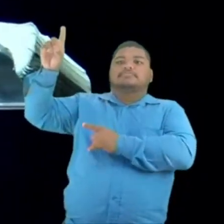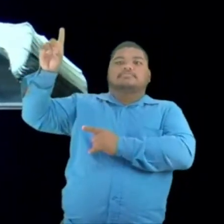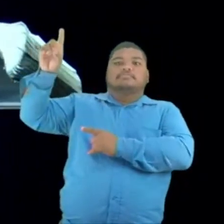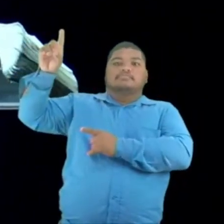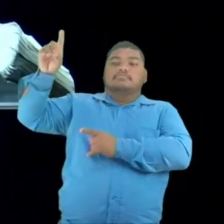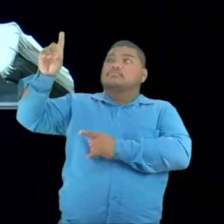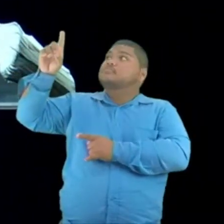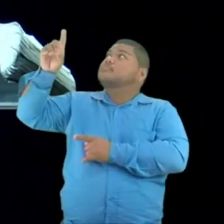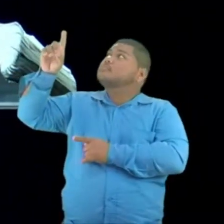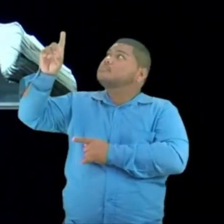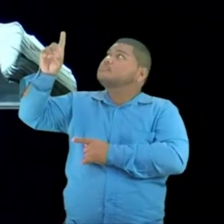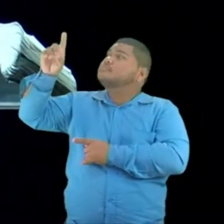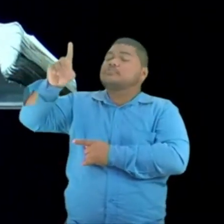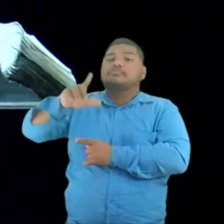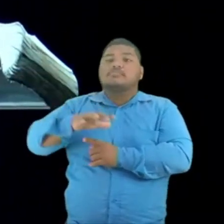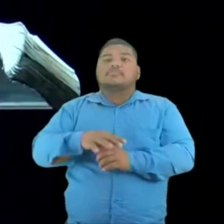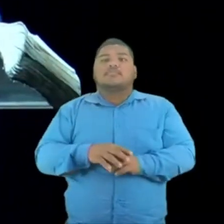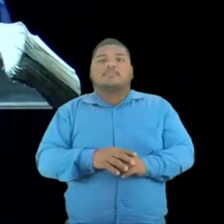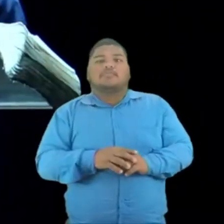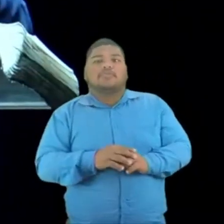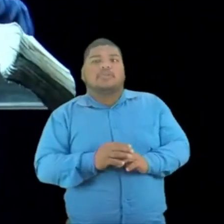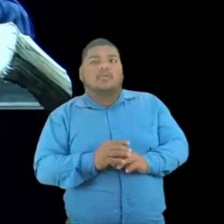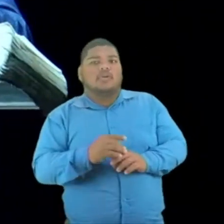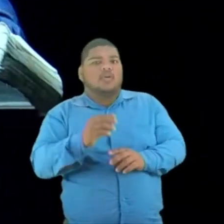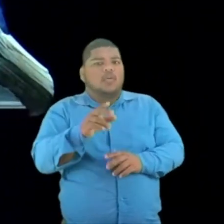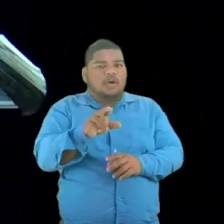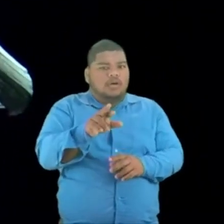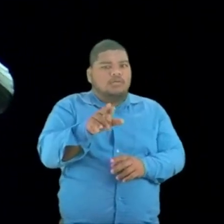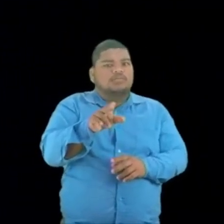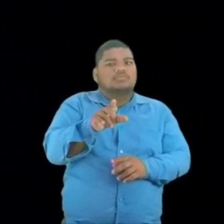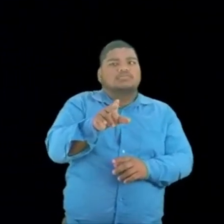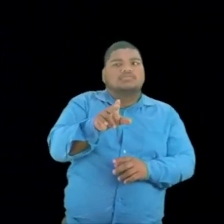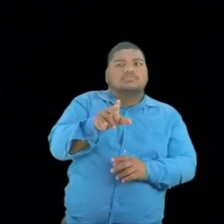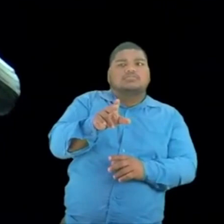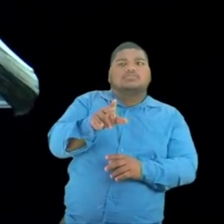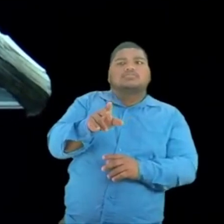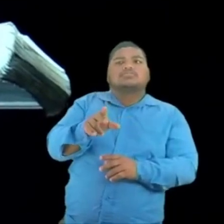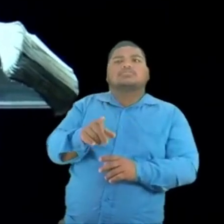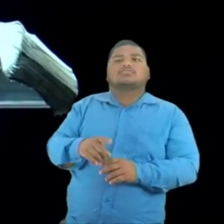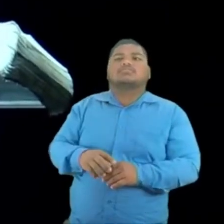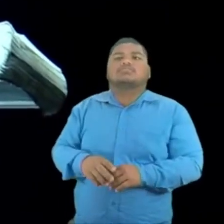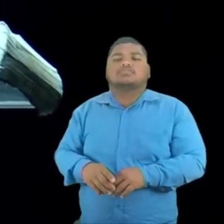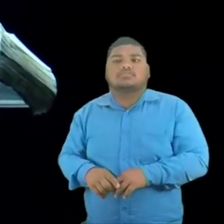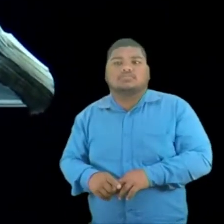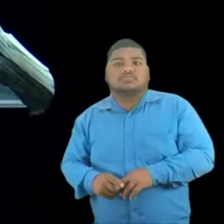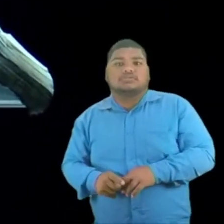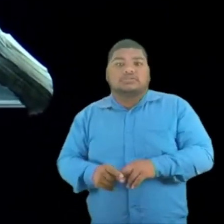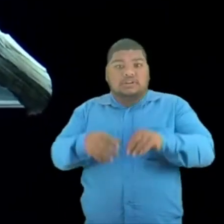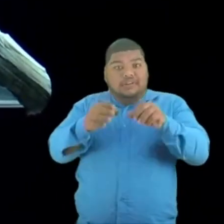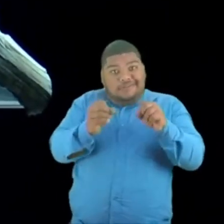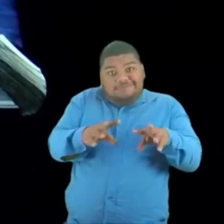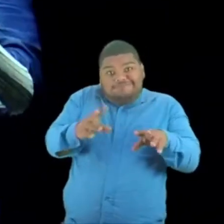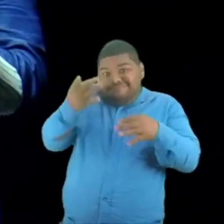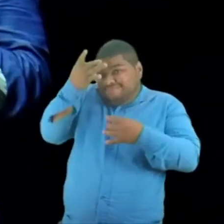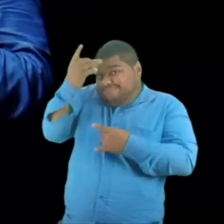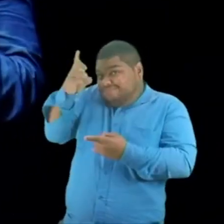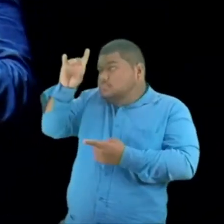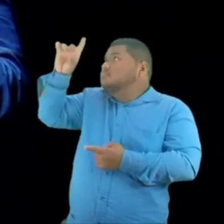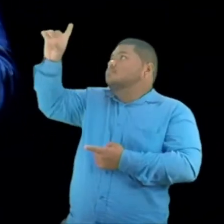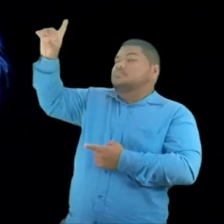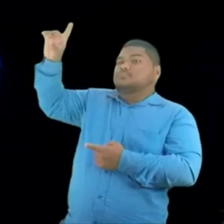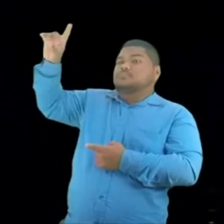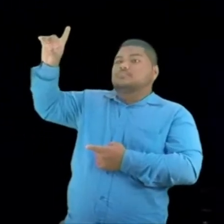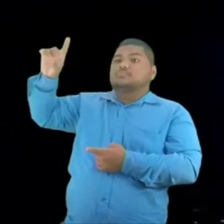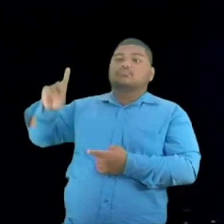E parece muito, muito, muito similar a outra atitude, né? Lance sua fé totalmente em Deus. Mas eu